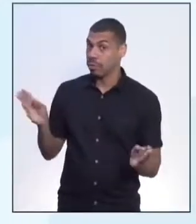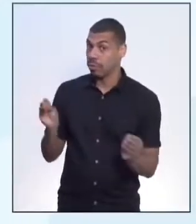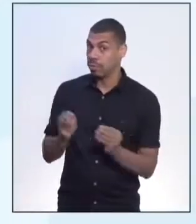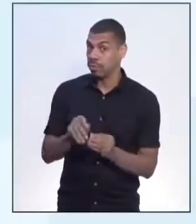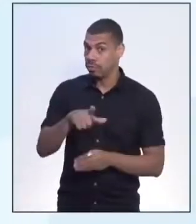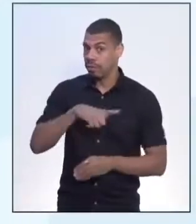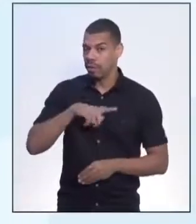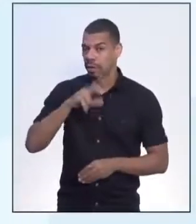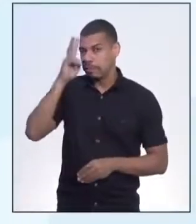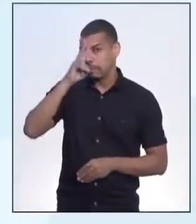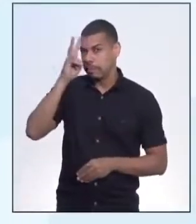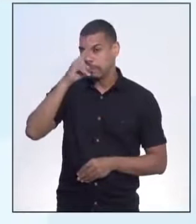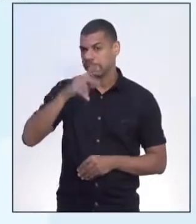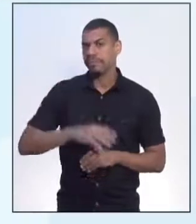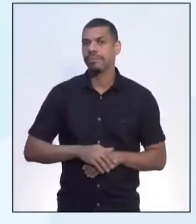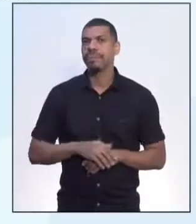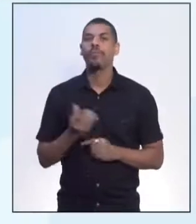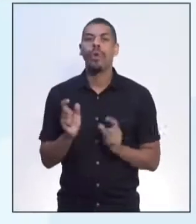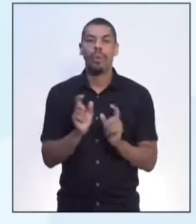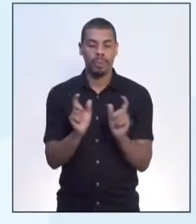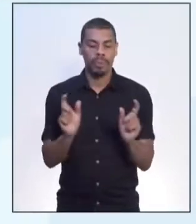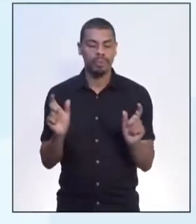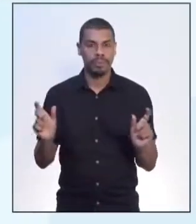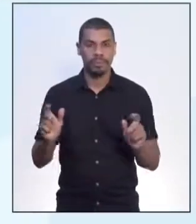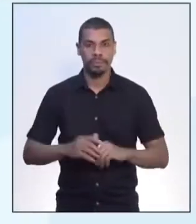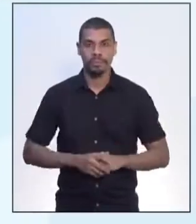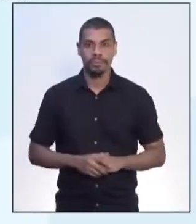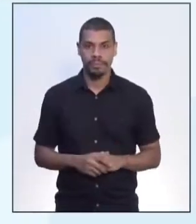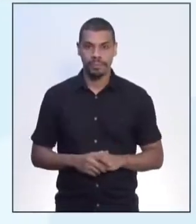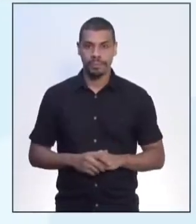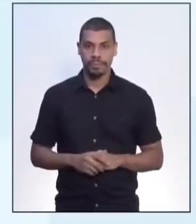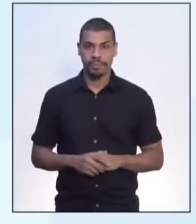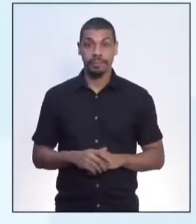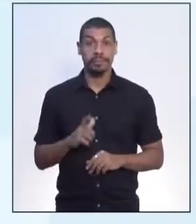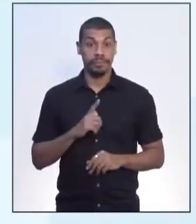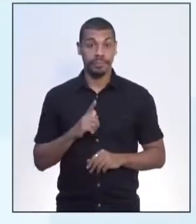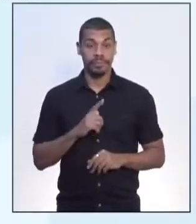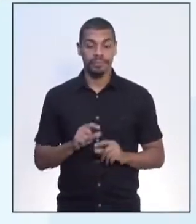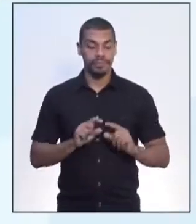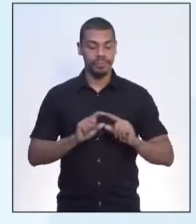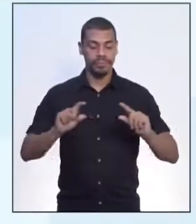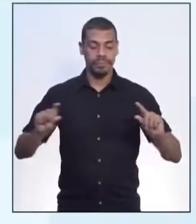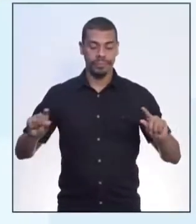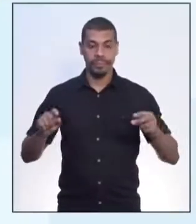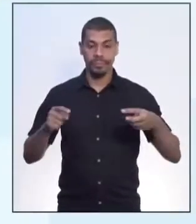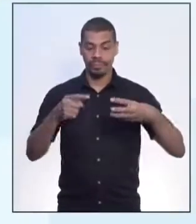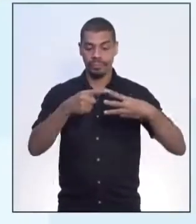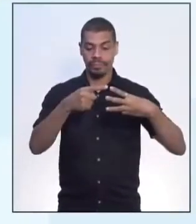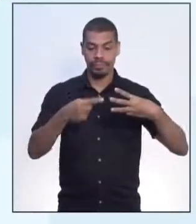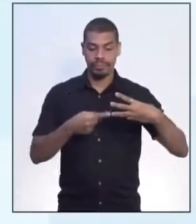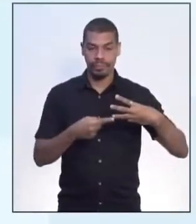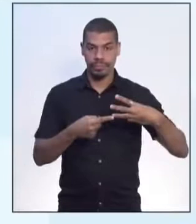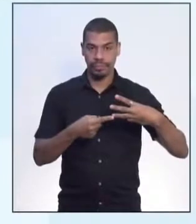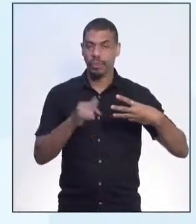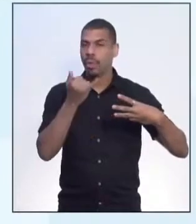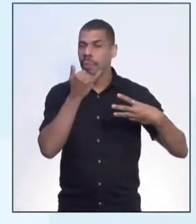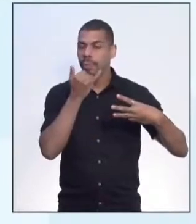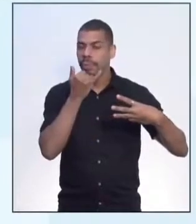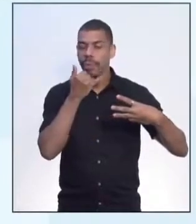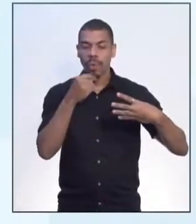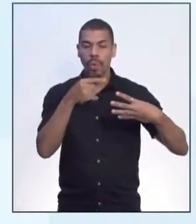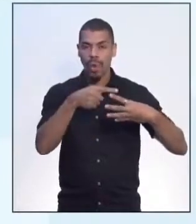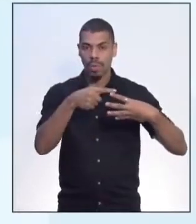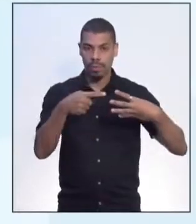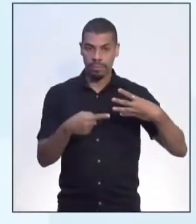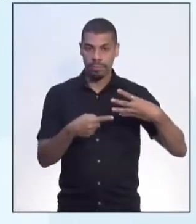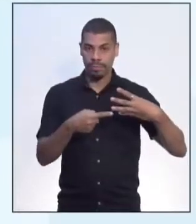vocês ainda lembram os link words da aula passada. Eu tenho ali 3 frases, quatro frases,